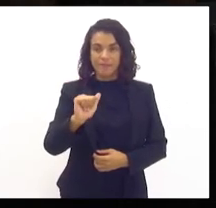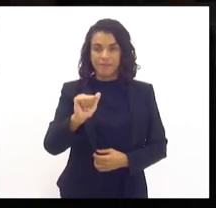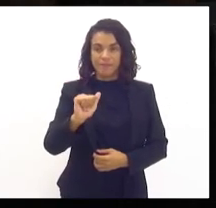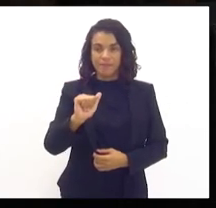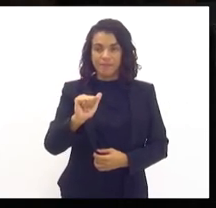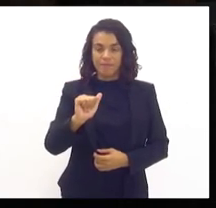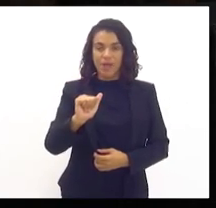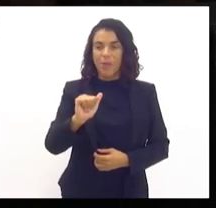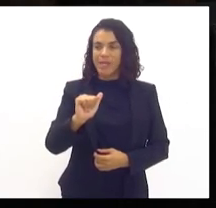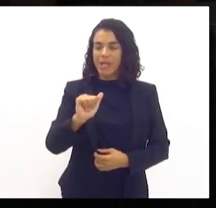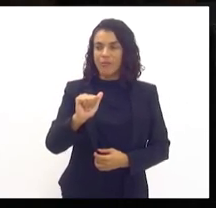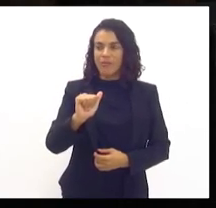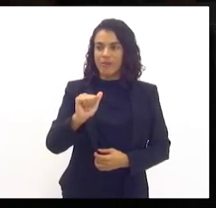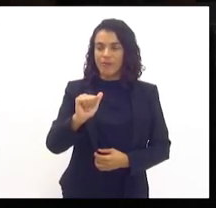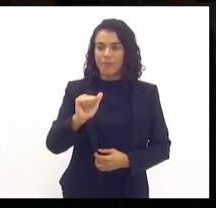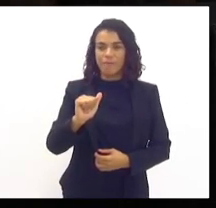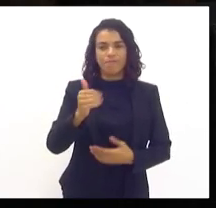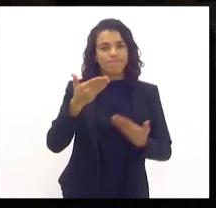Vossa Excelência,